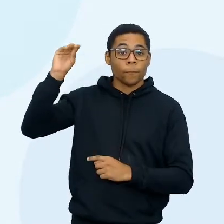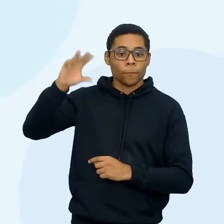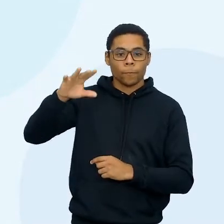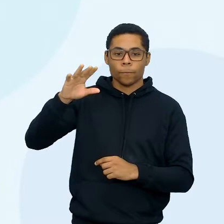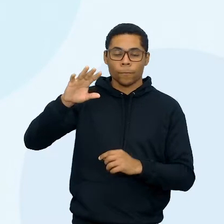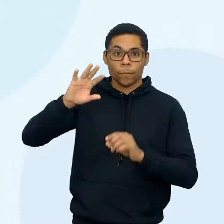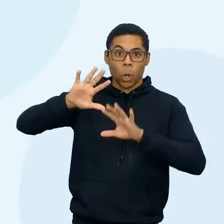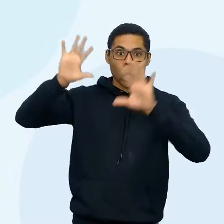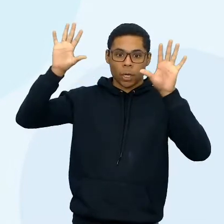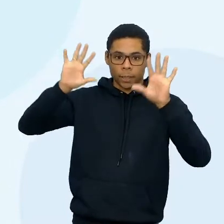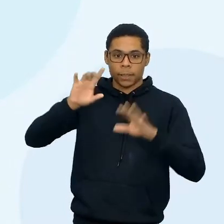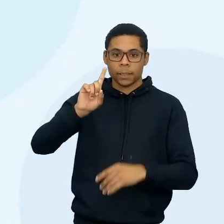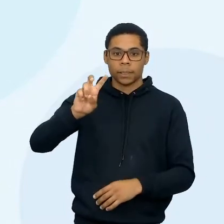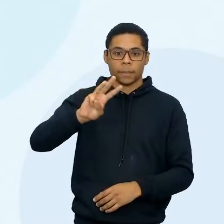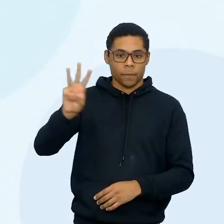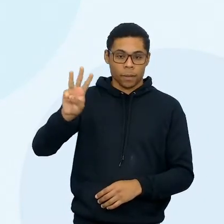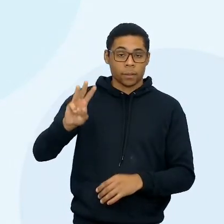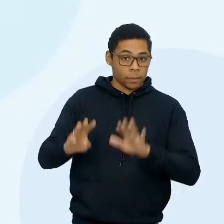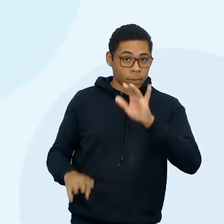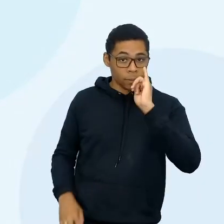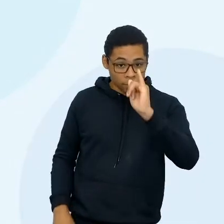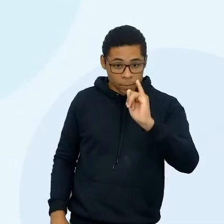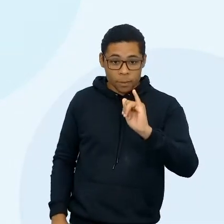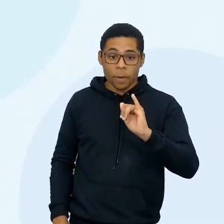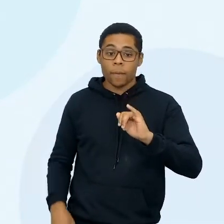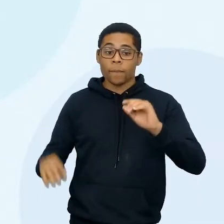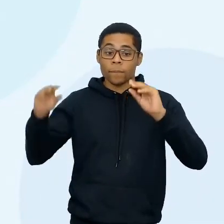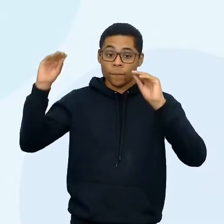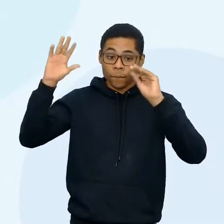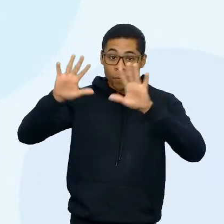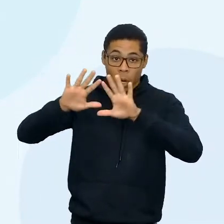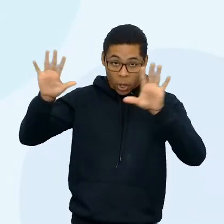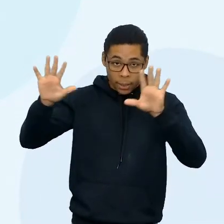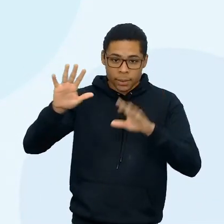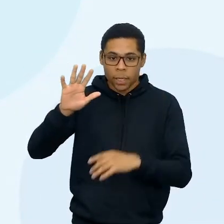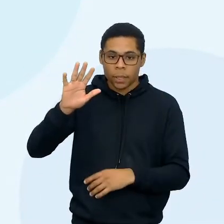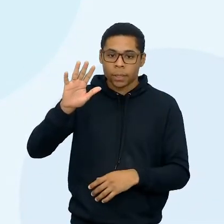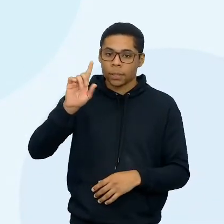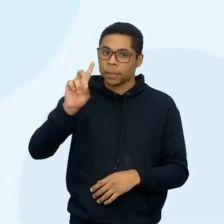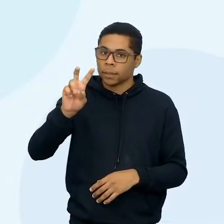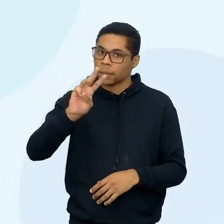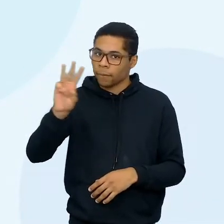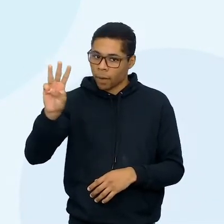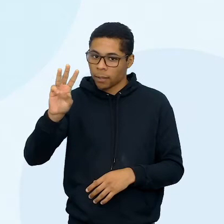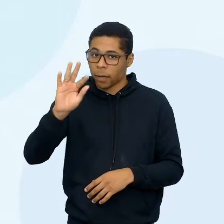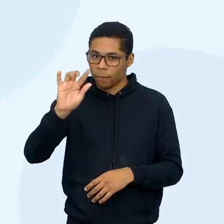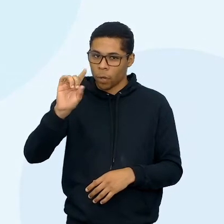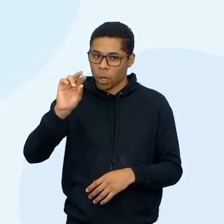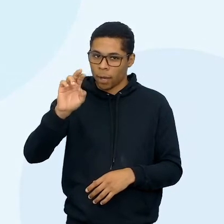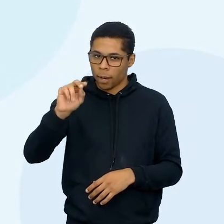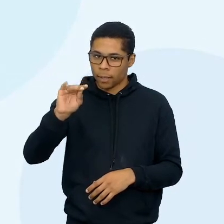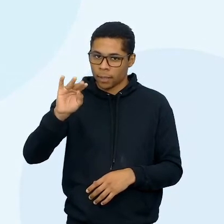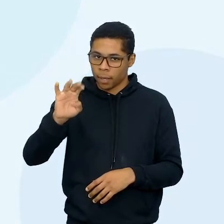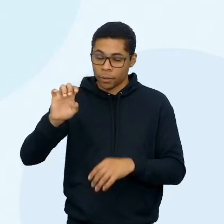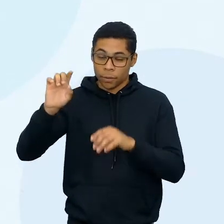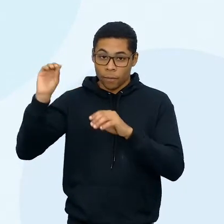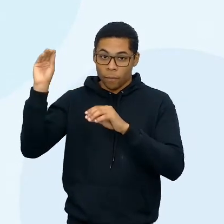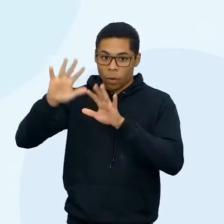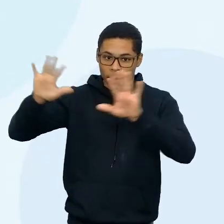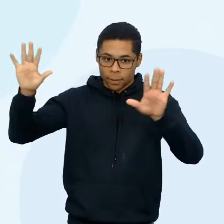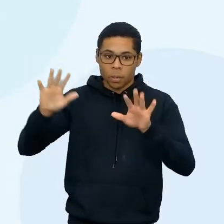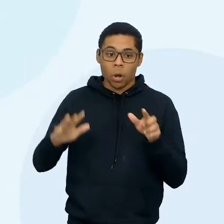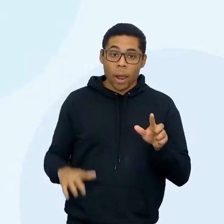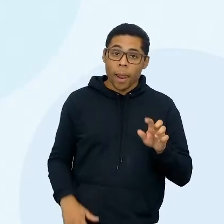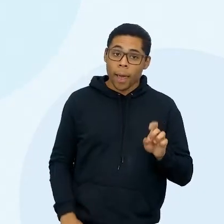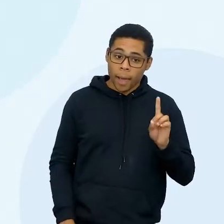watts, corrigindo, ou repetindo, fluorescente compacta de 15 watts, que corresponde a uma lâmpada incandescente